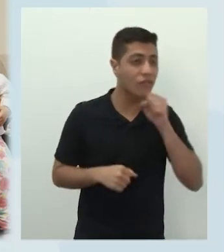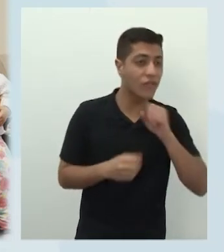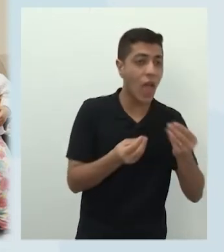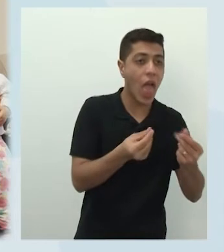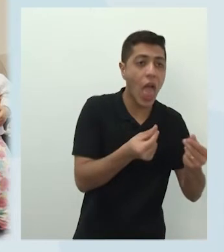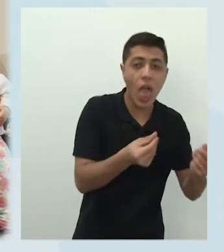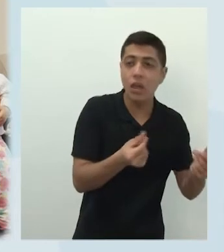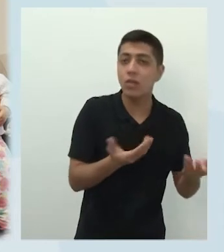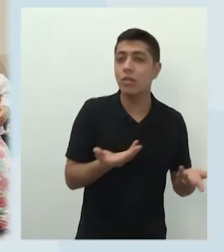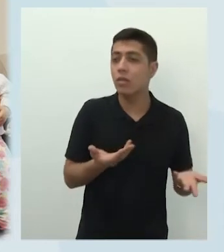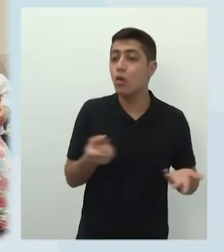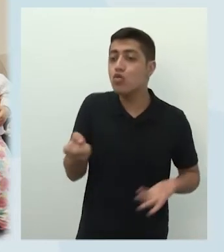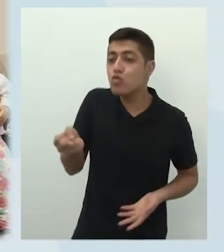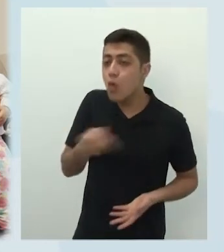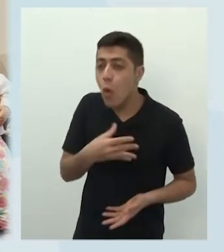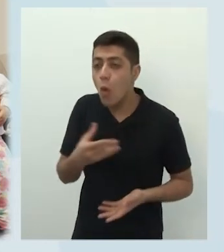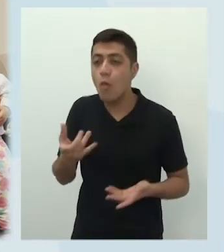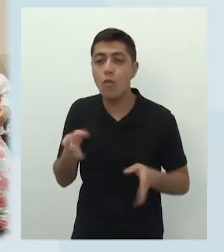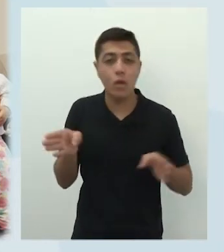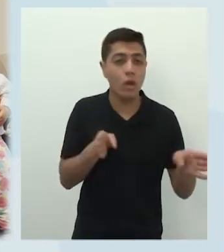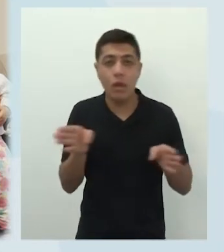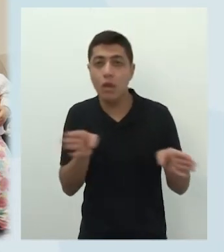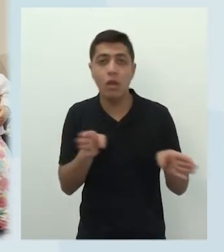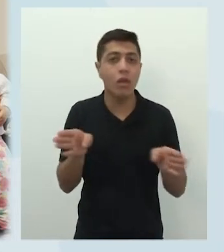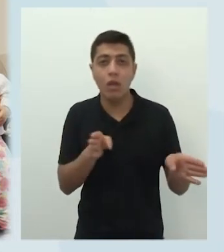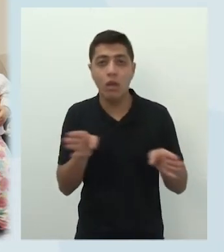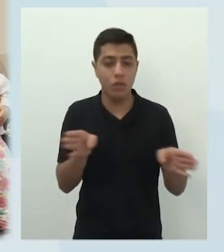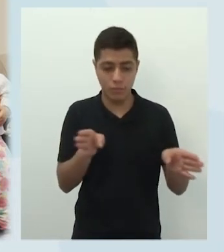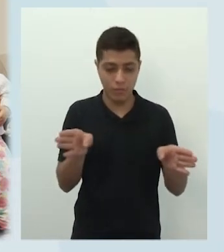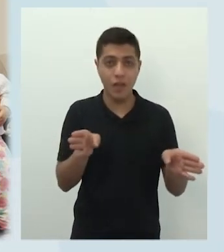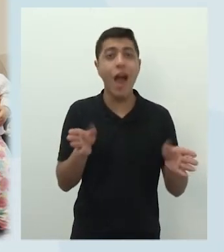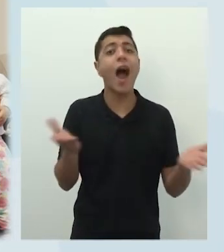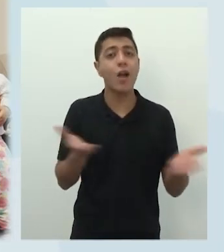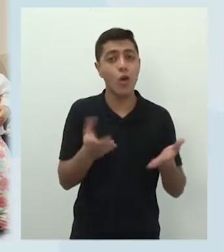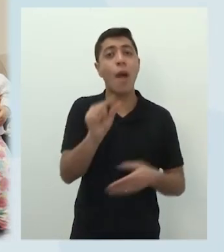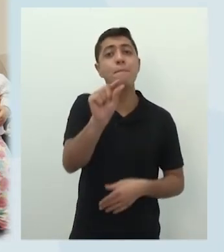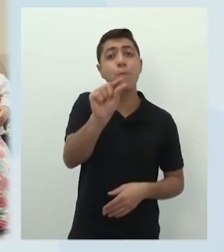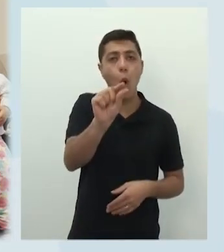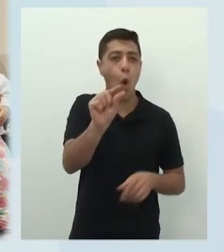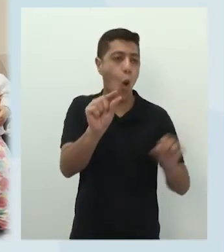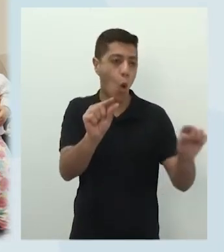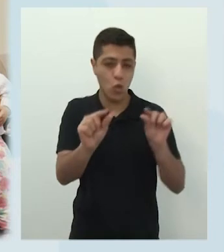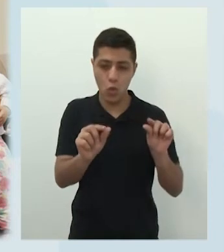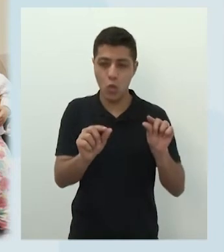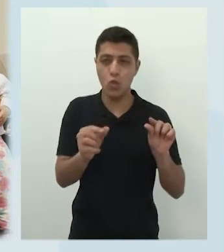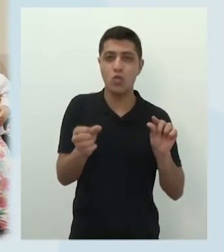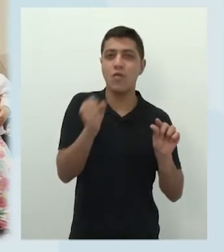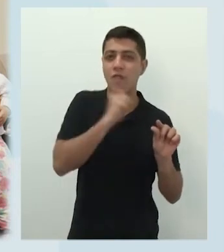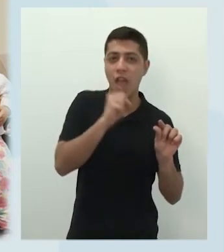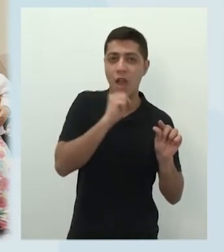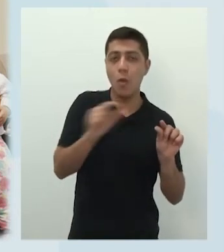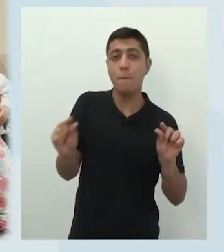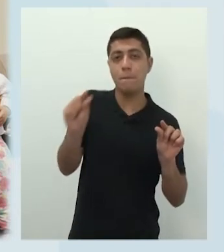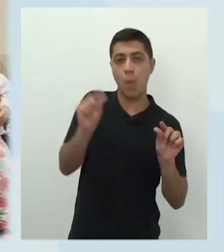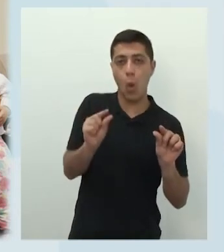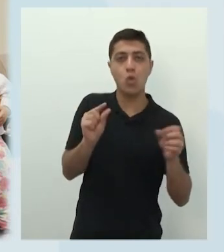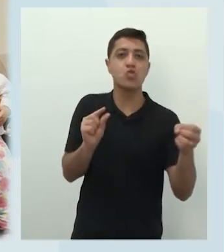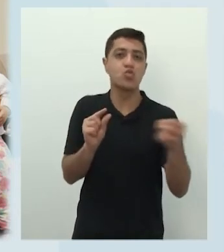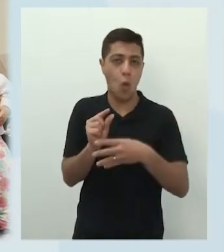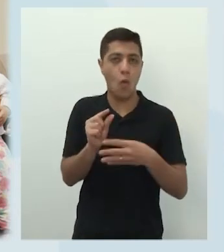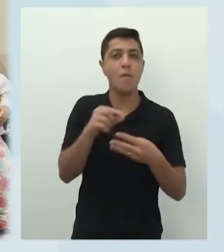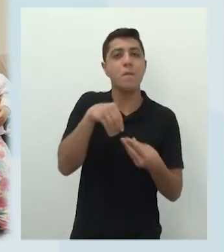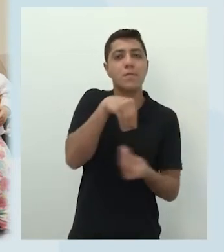A gente tem um período de convivência entre velho e novo. Eu gosto muito dessa imagem que vocês estão observando aí.